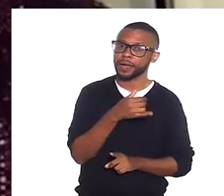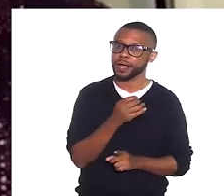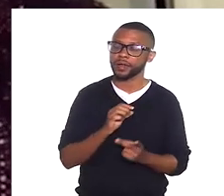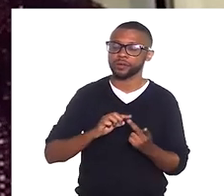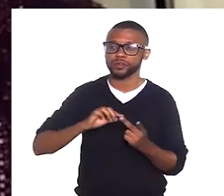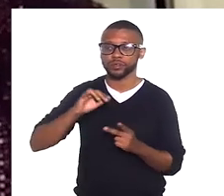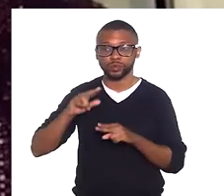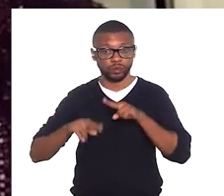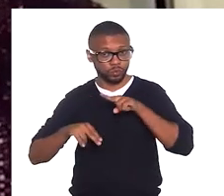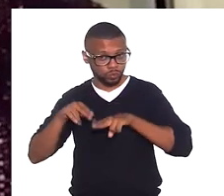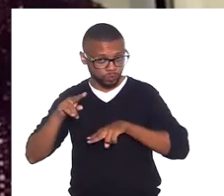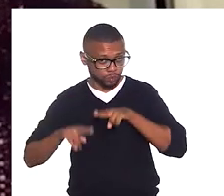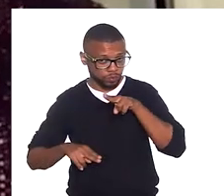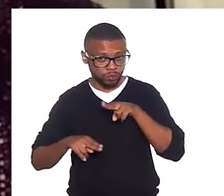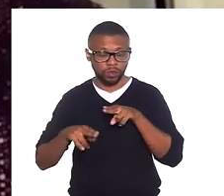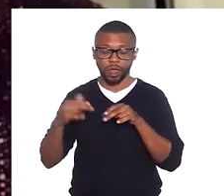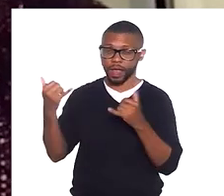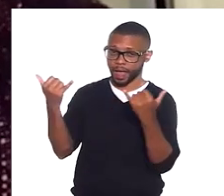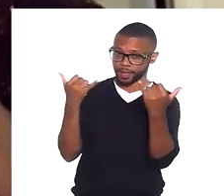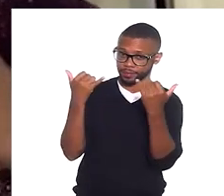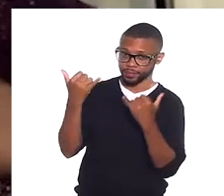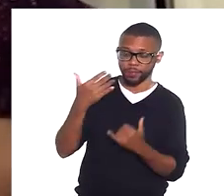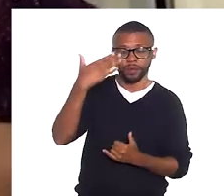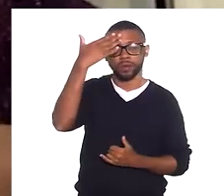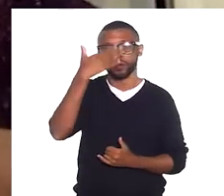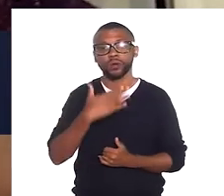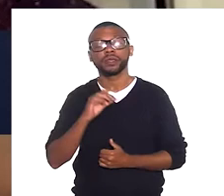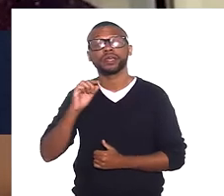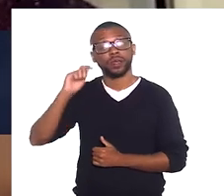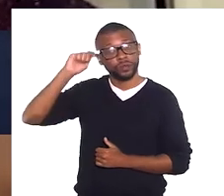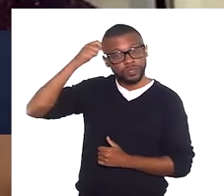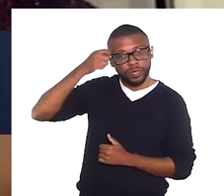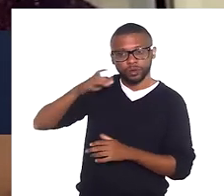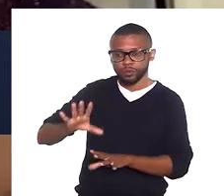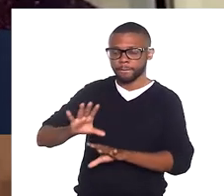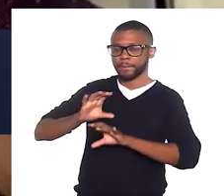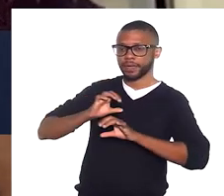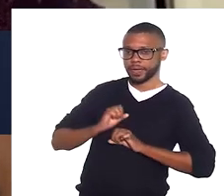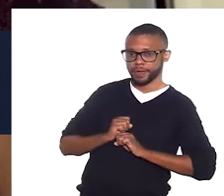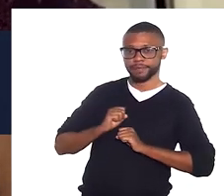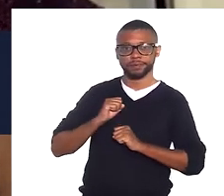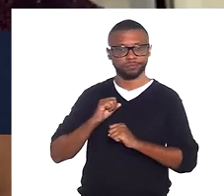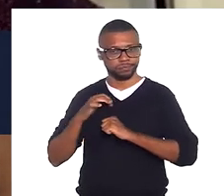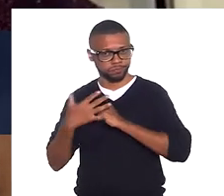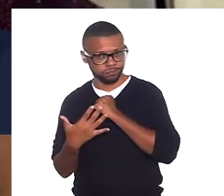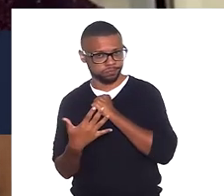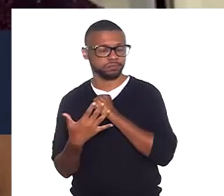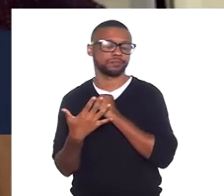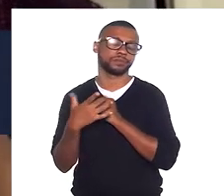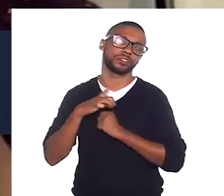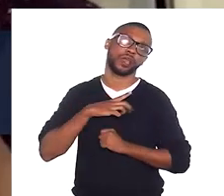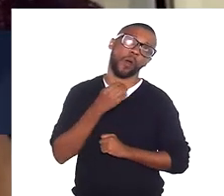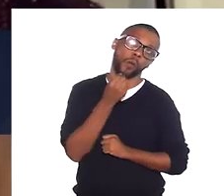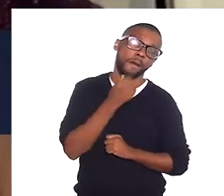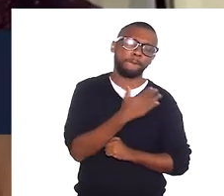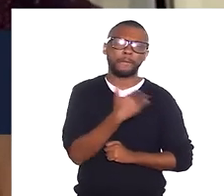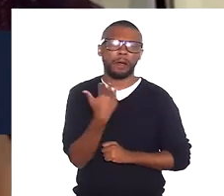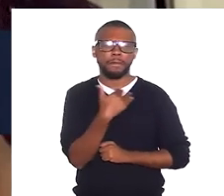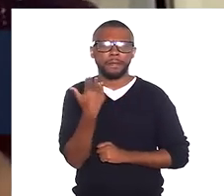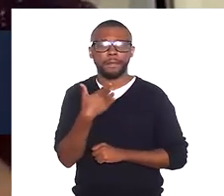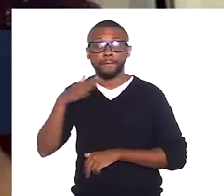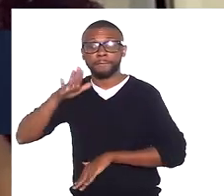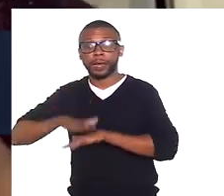já indicavam que os negros, quando tinham a Covid-19, tinham uma